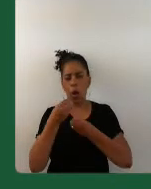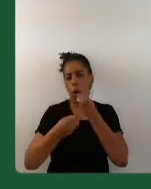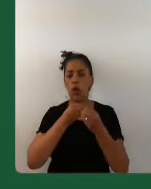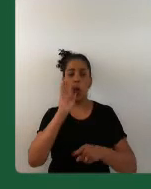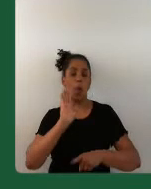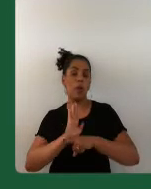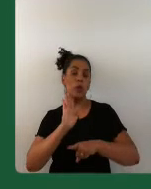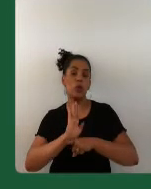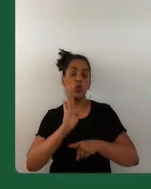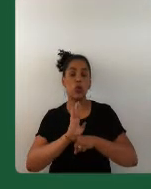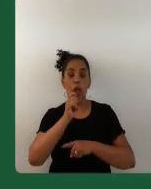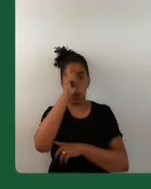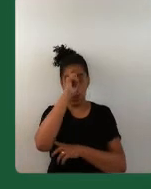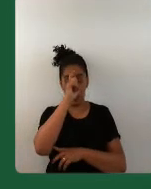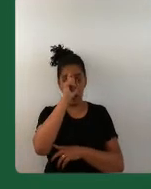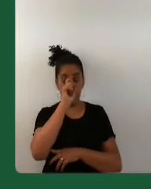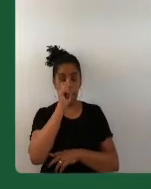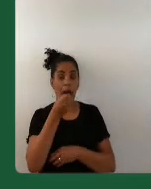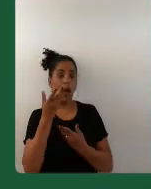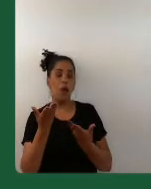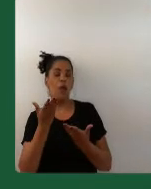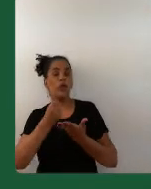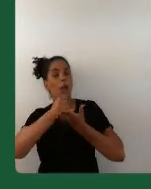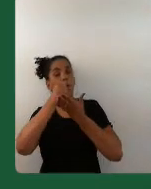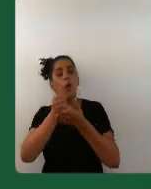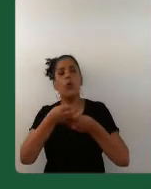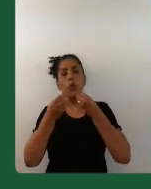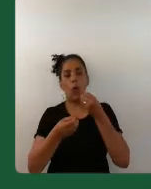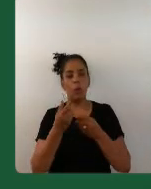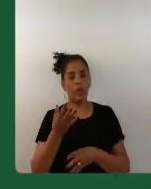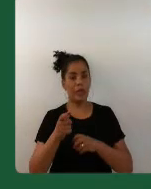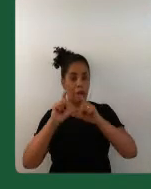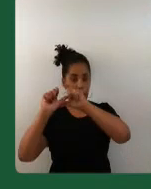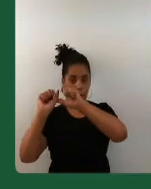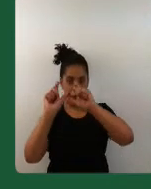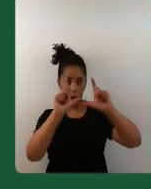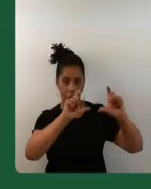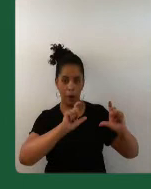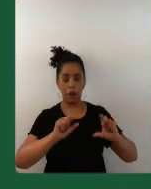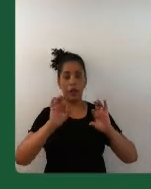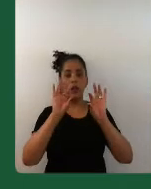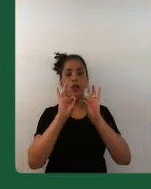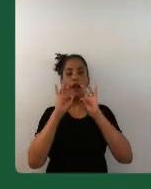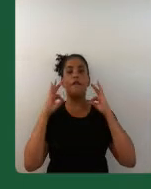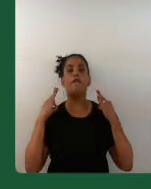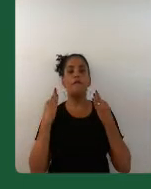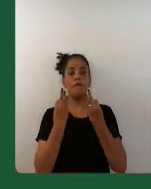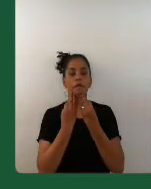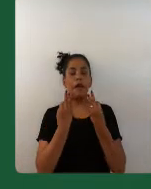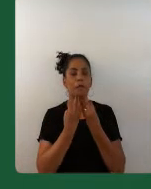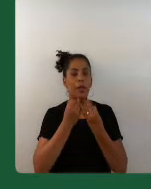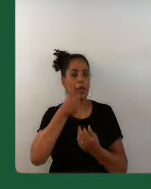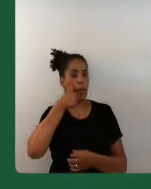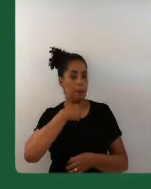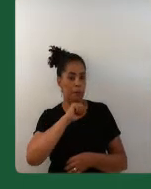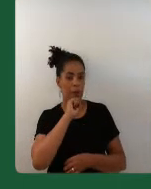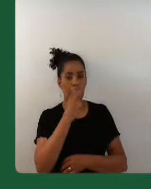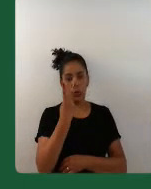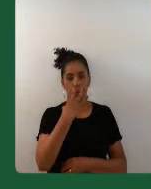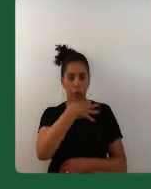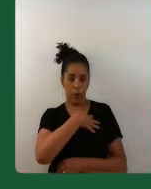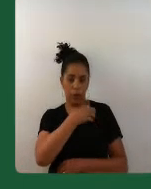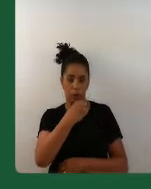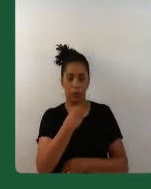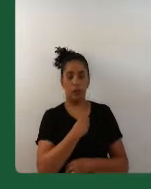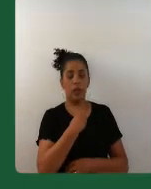nossa causa? Temos uma foto aqui de uma família, né, com que a família, a mãe, os 2 filhos